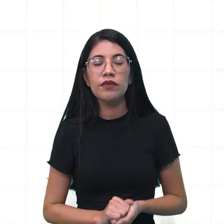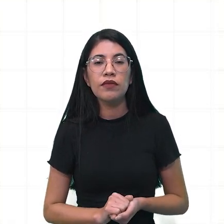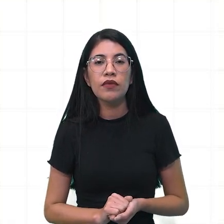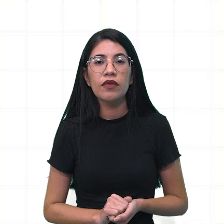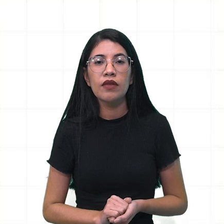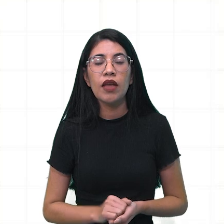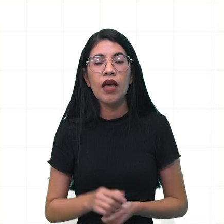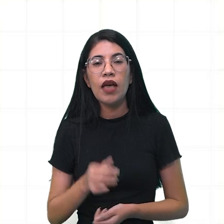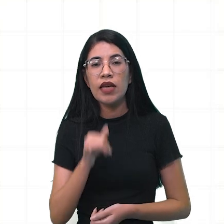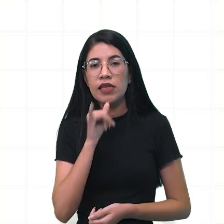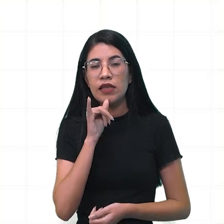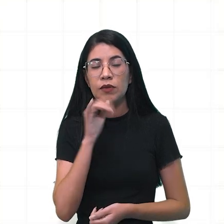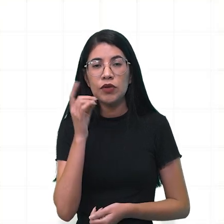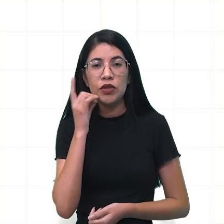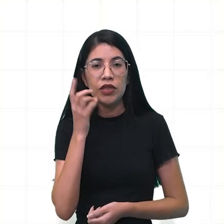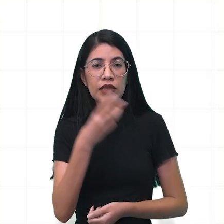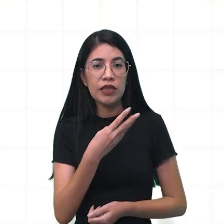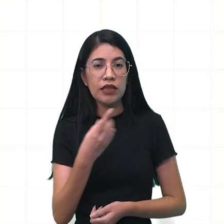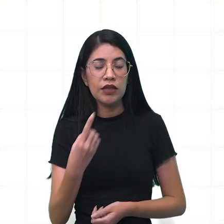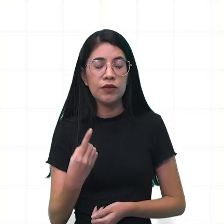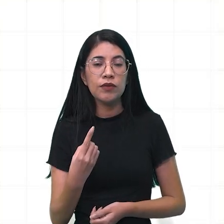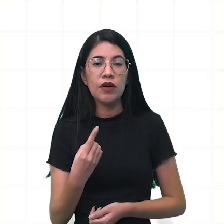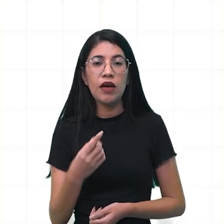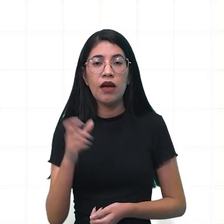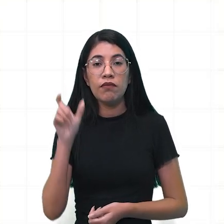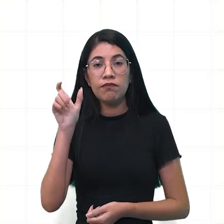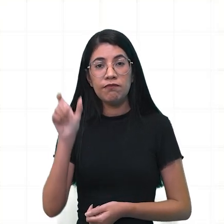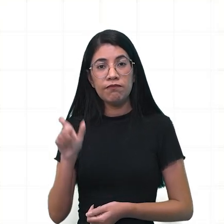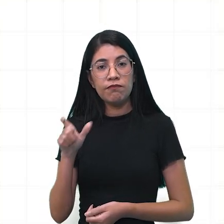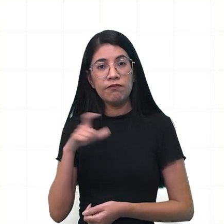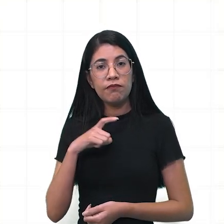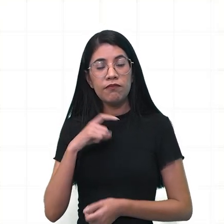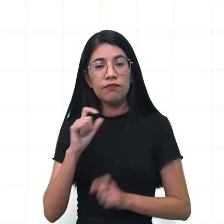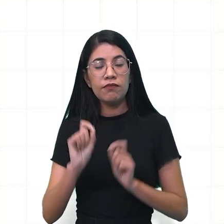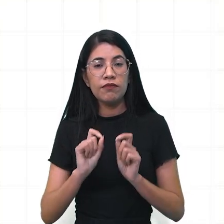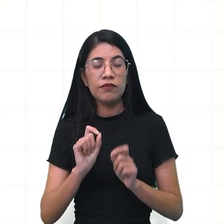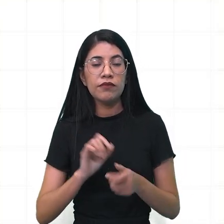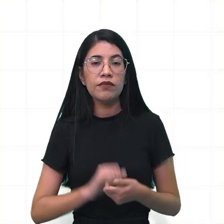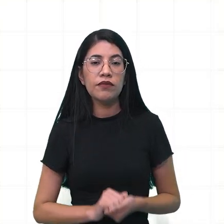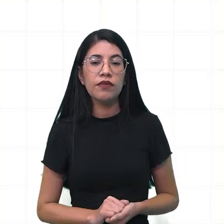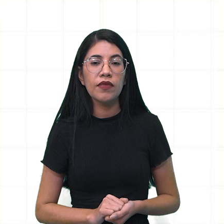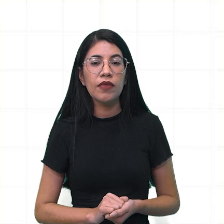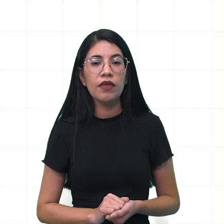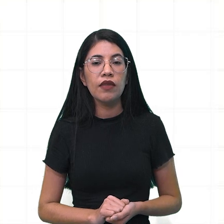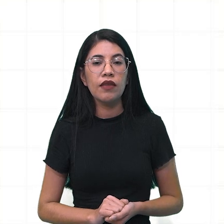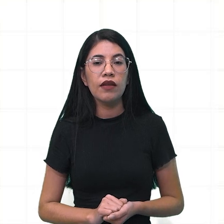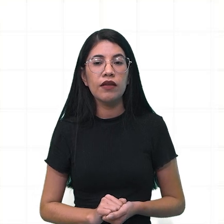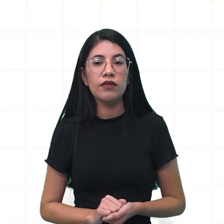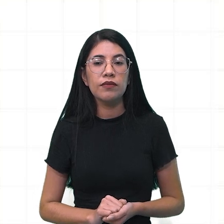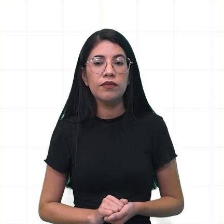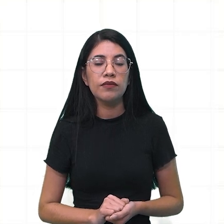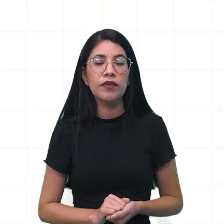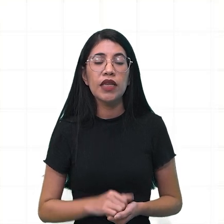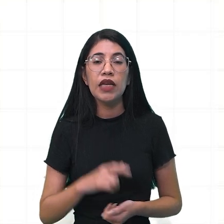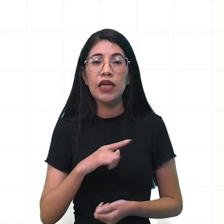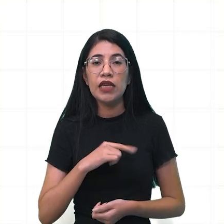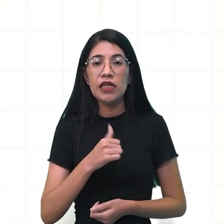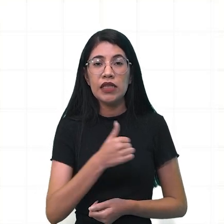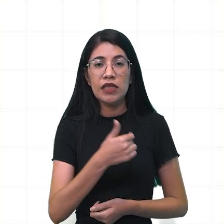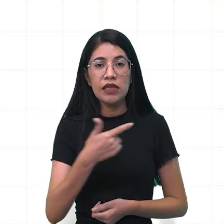olha só no dia 31 A a pessoa tinha eh ou melhor tinha